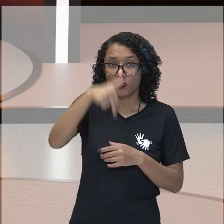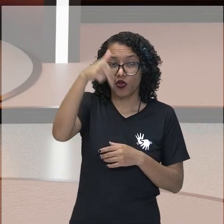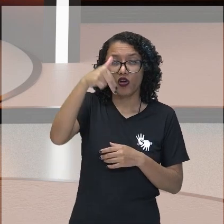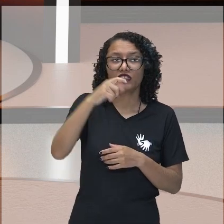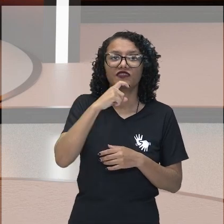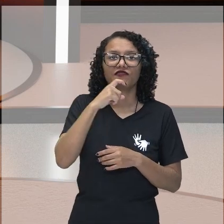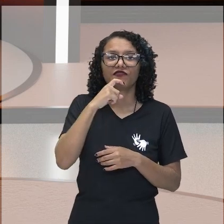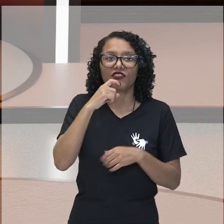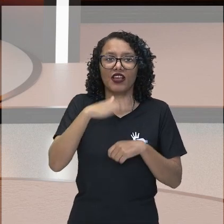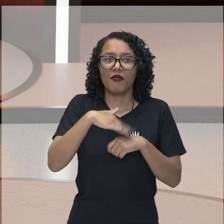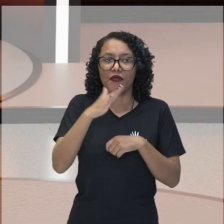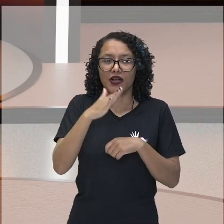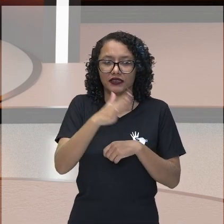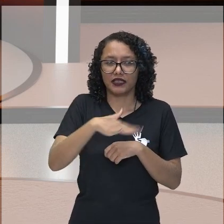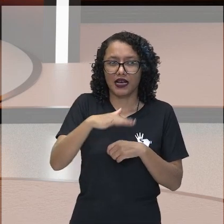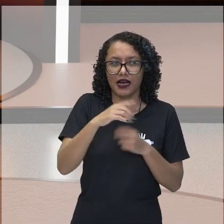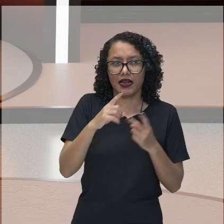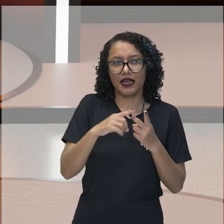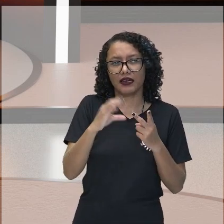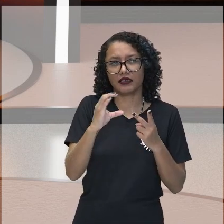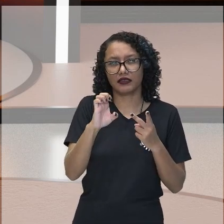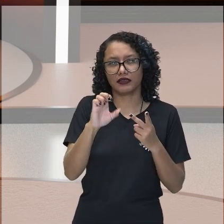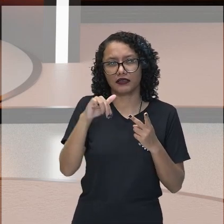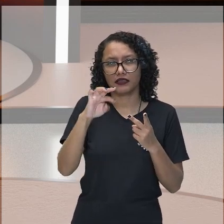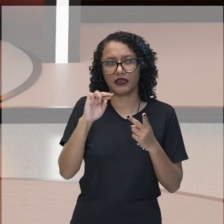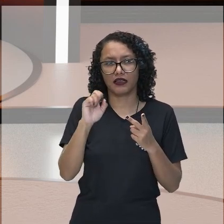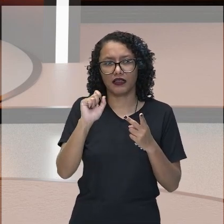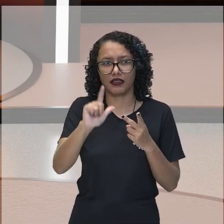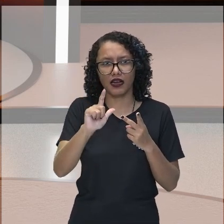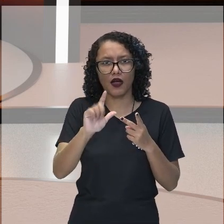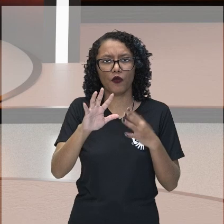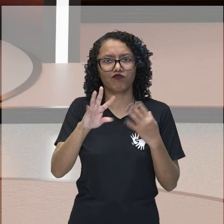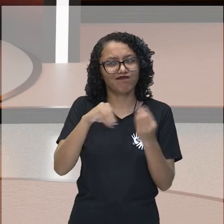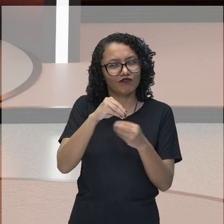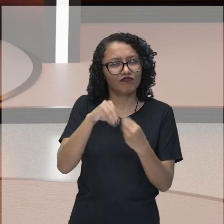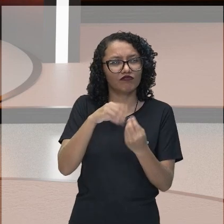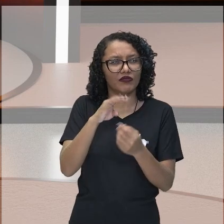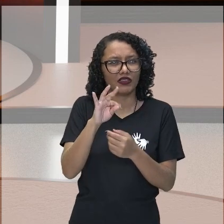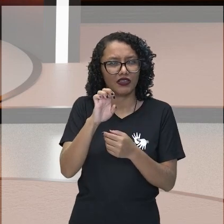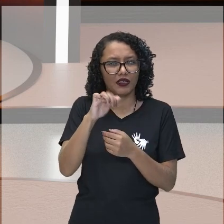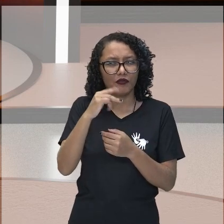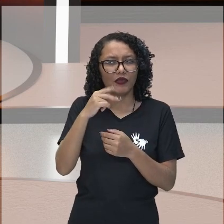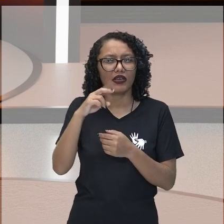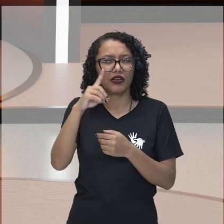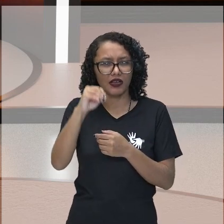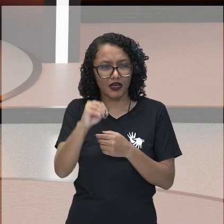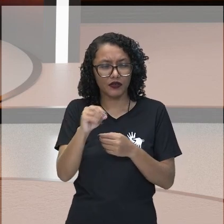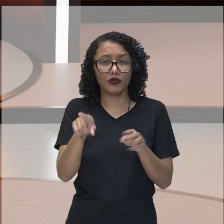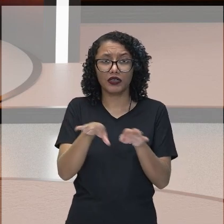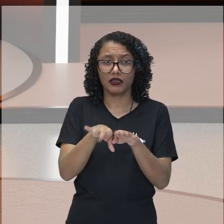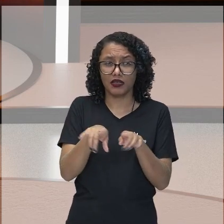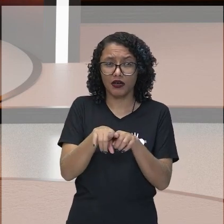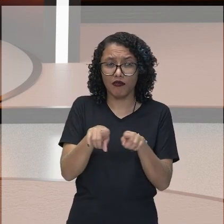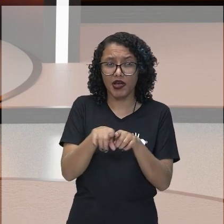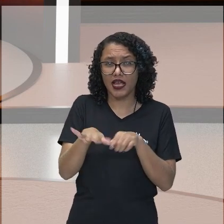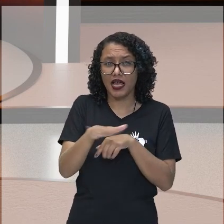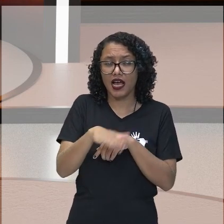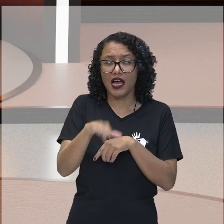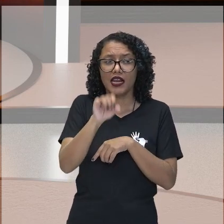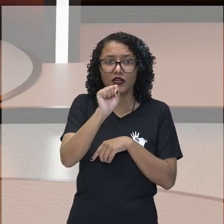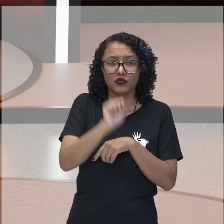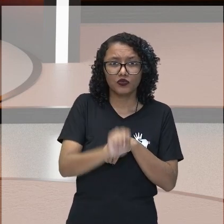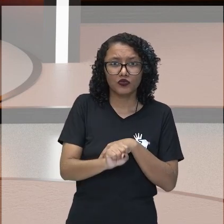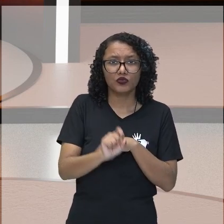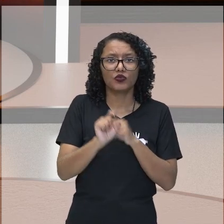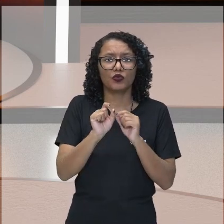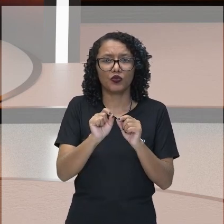A parte central, o clima ele é mais temperado, né? E ao sul, gente, o clima ele acaba sendo